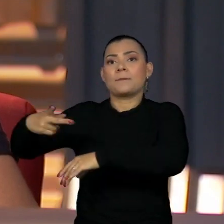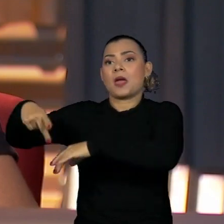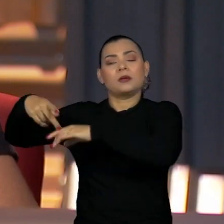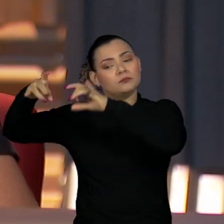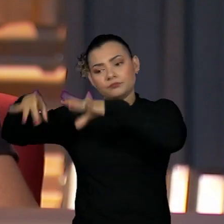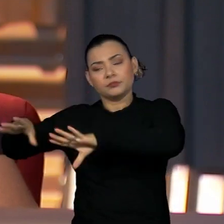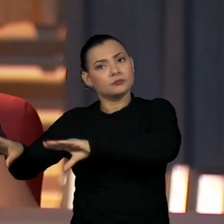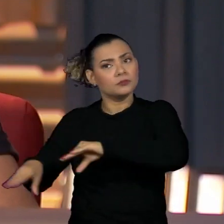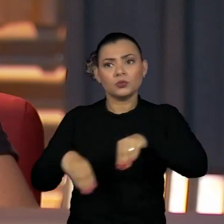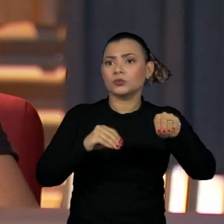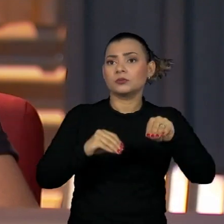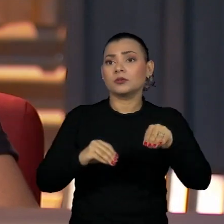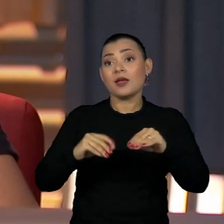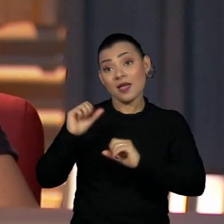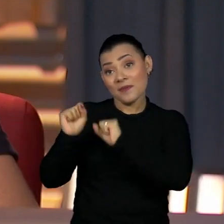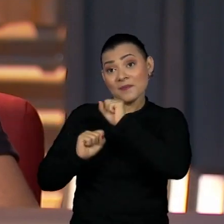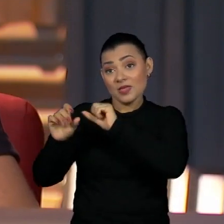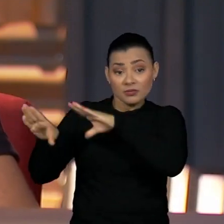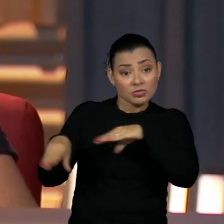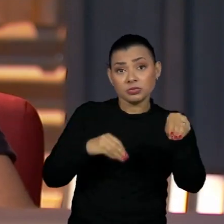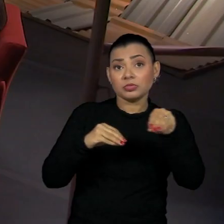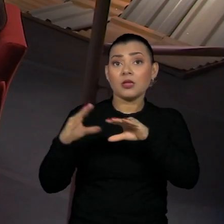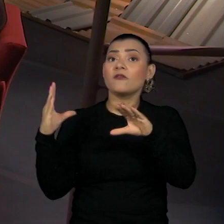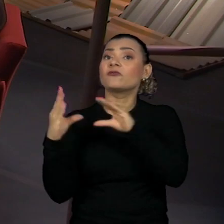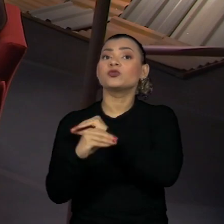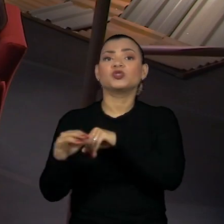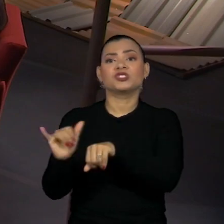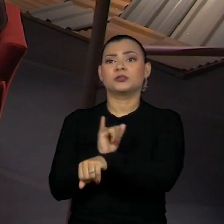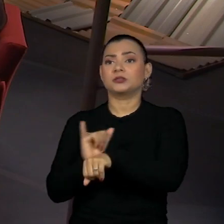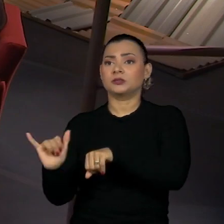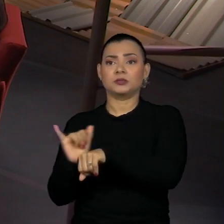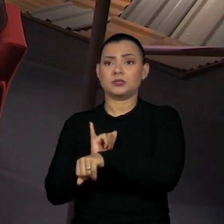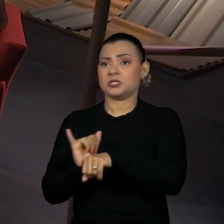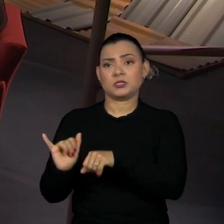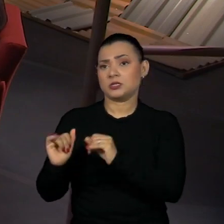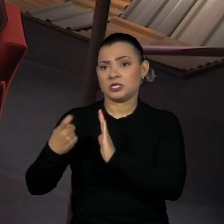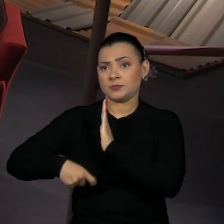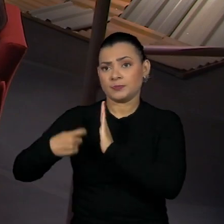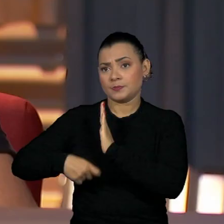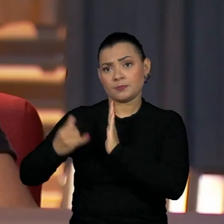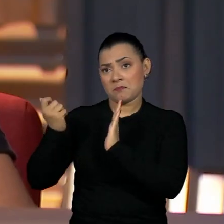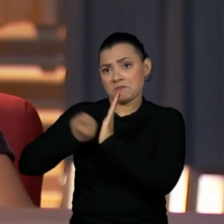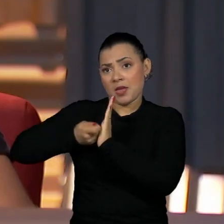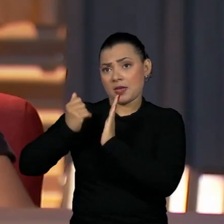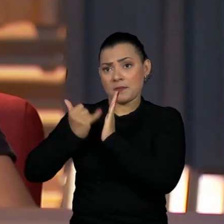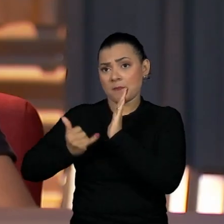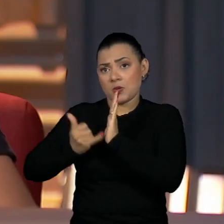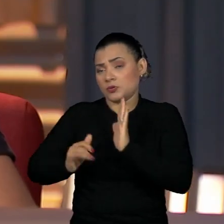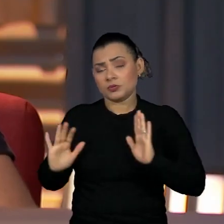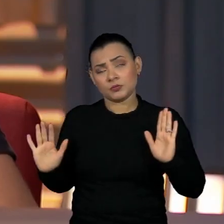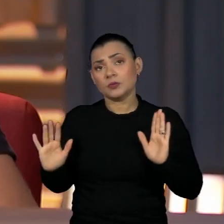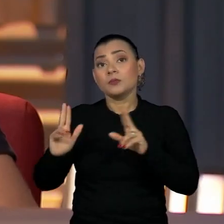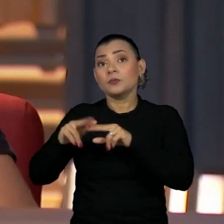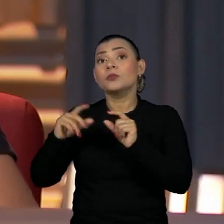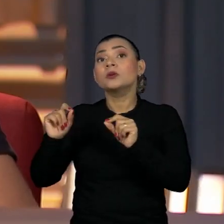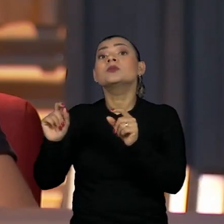aí eles levam a empresa junto. Eles começam a dar um jeito de fugir daquela taxação. E aí, a partir disso, gera mais